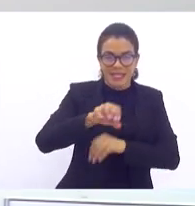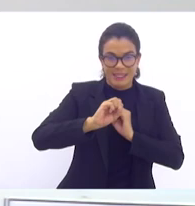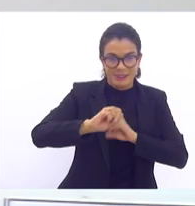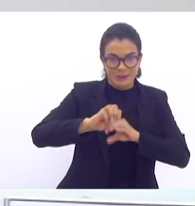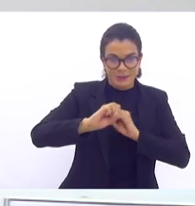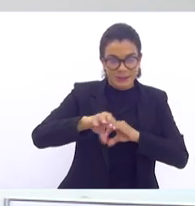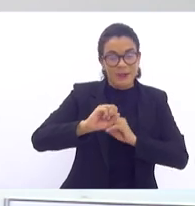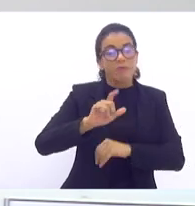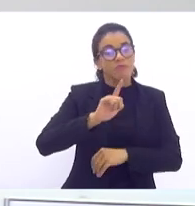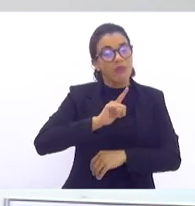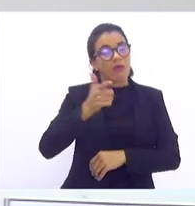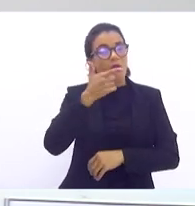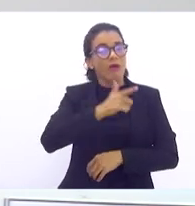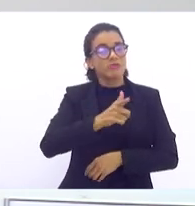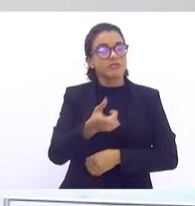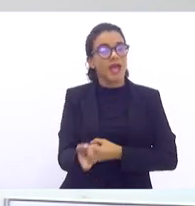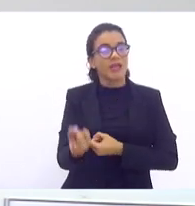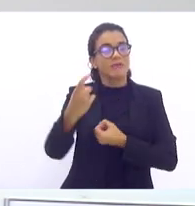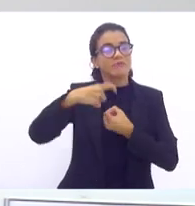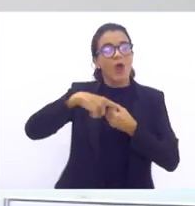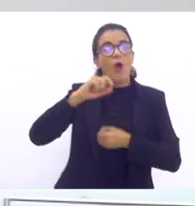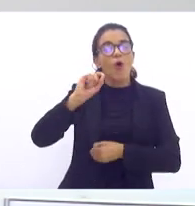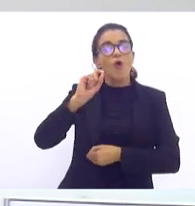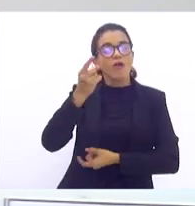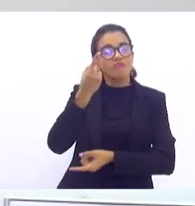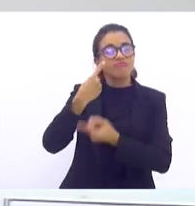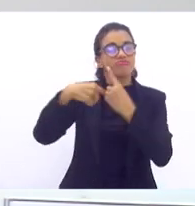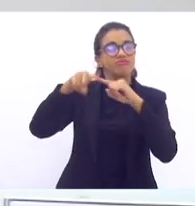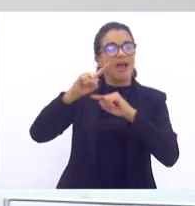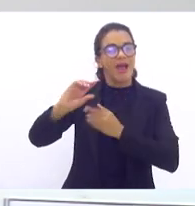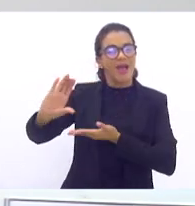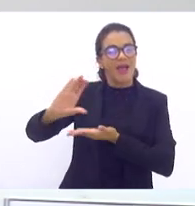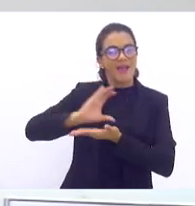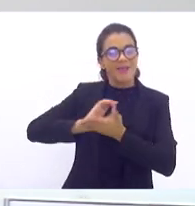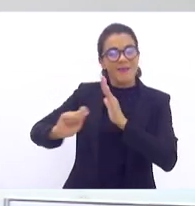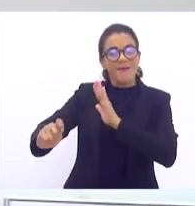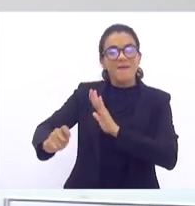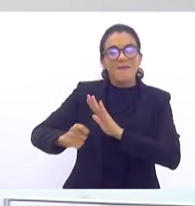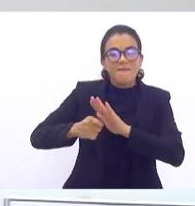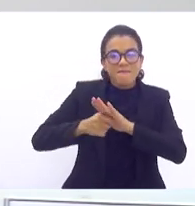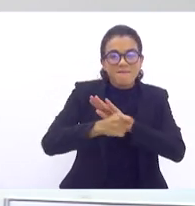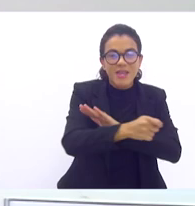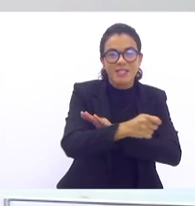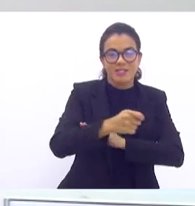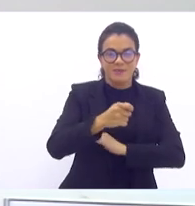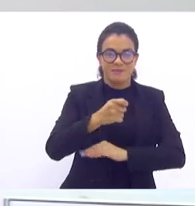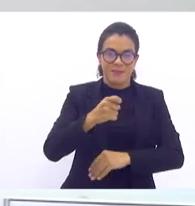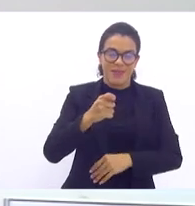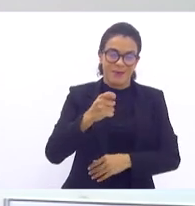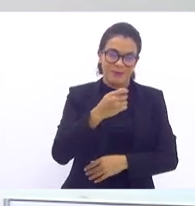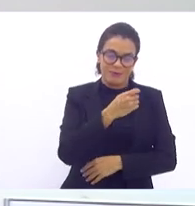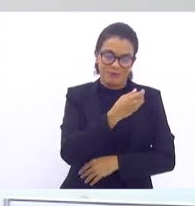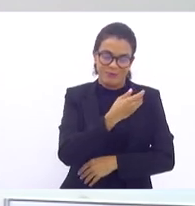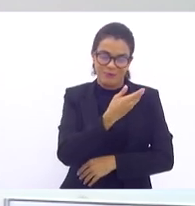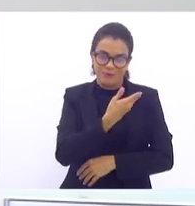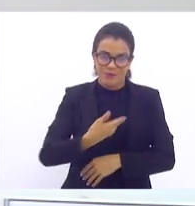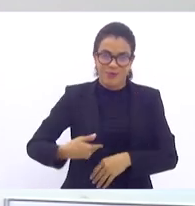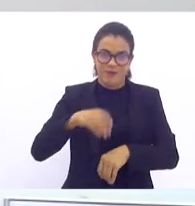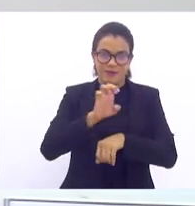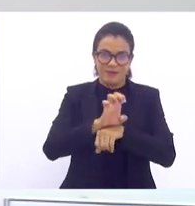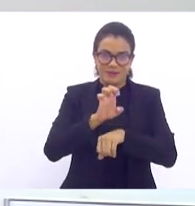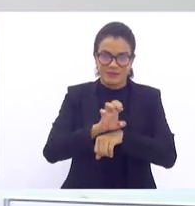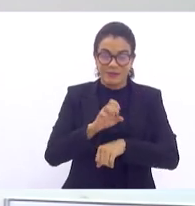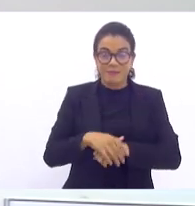tem um retorno maior de investimentos públicos dentro do estado e a gente precisa levar